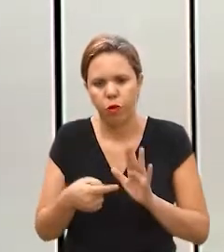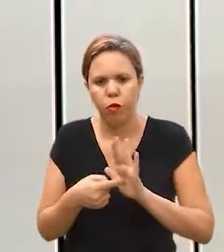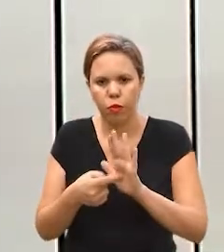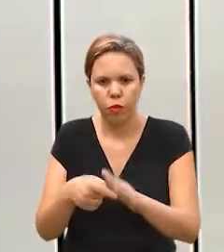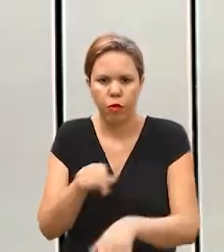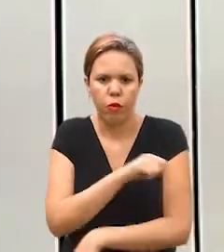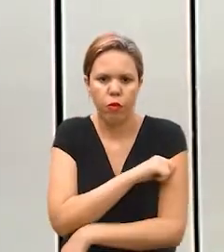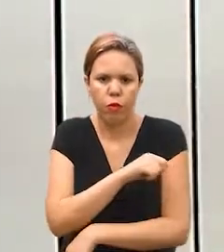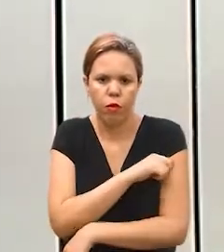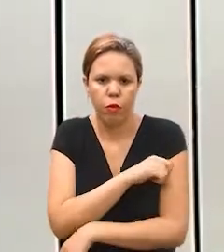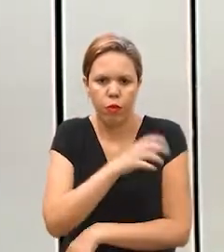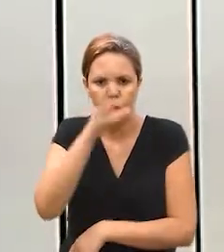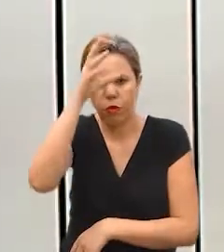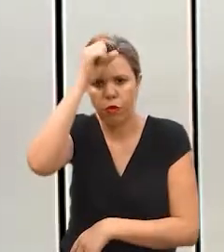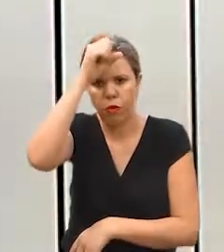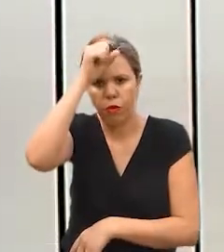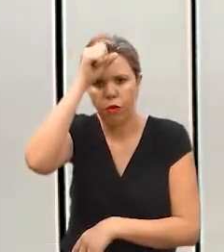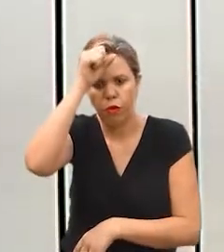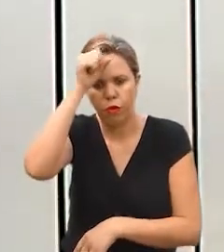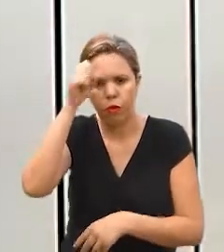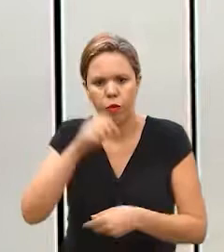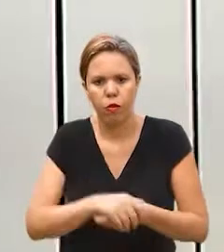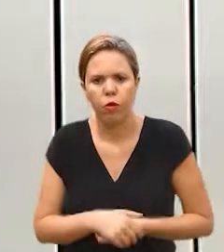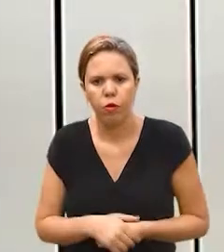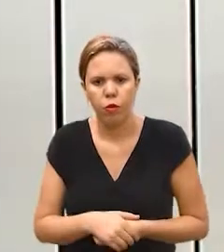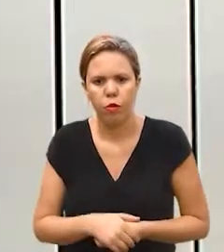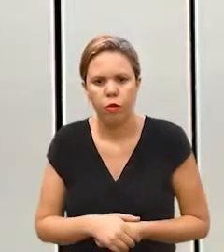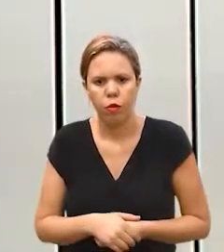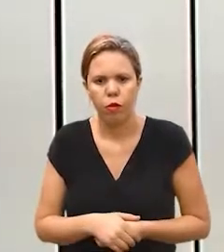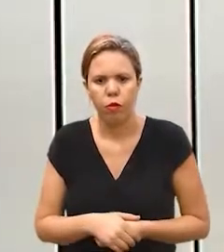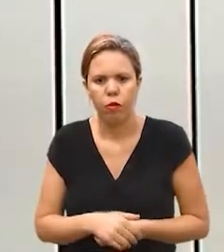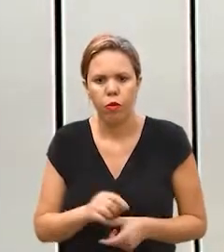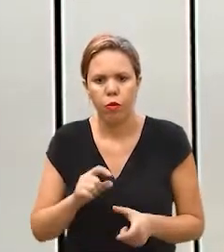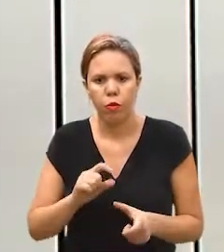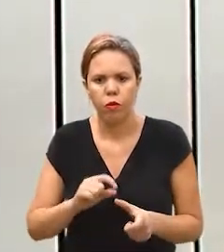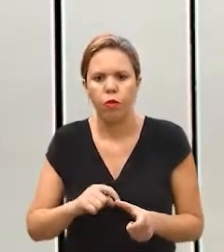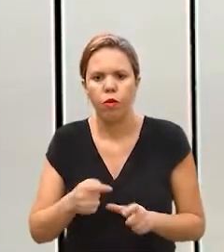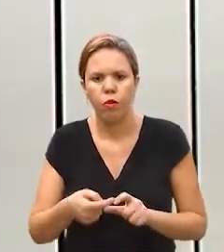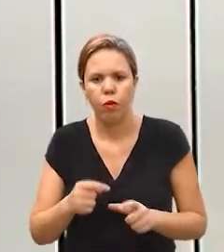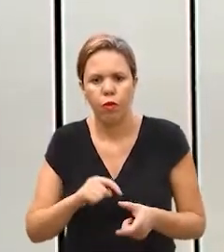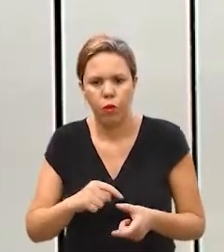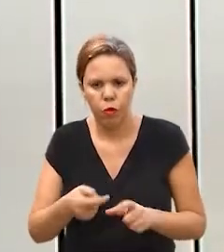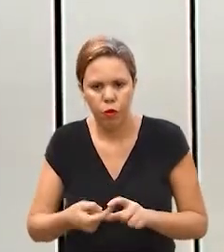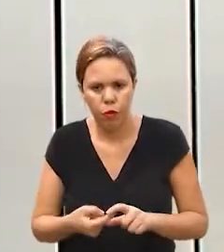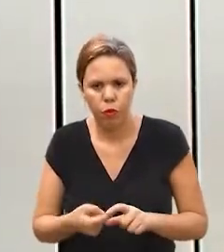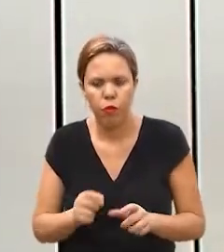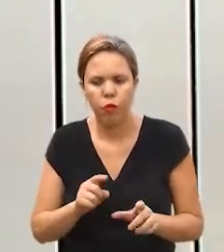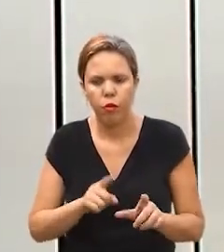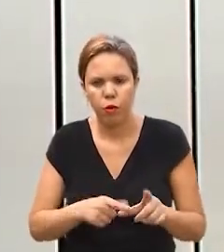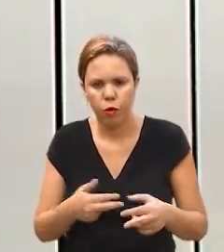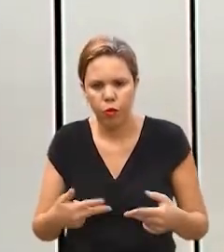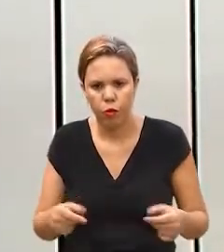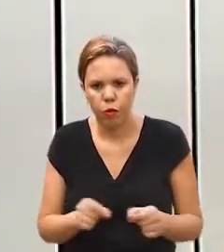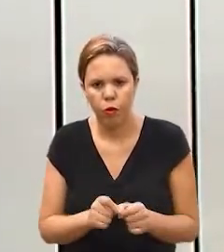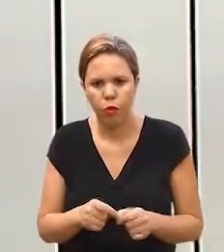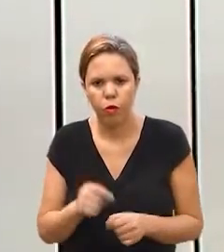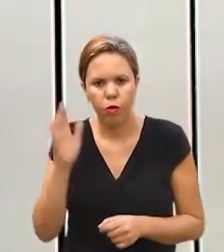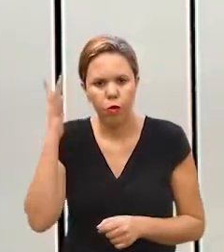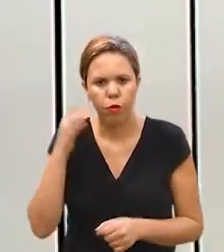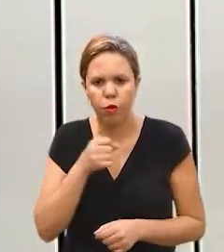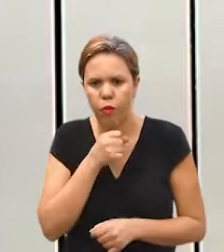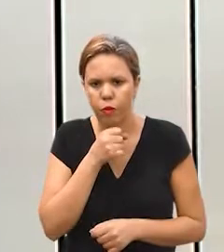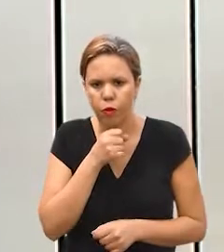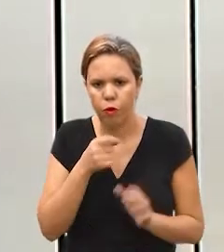mostrou os alunos, eles aprendendo desde ali das vogais, das consoantes, uma matéria muito bonita que a Andréia Marques